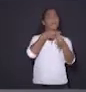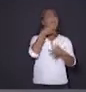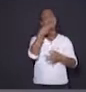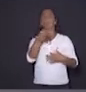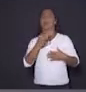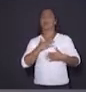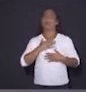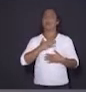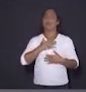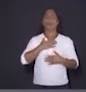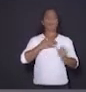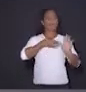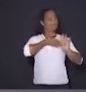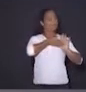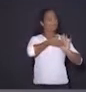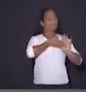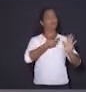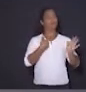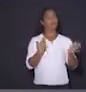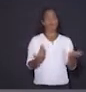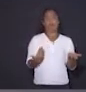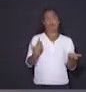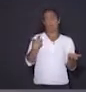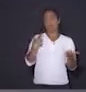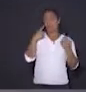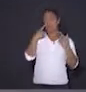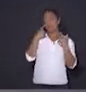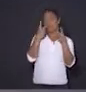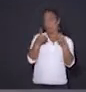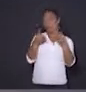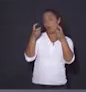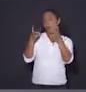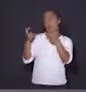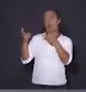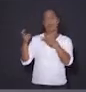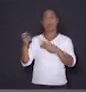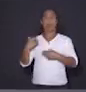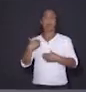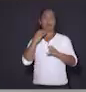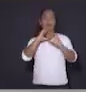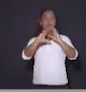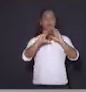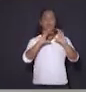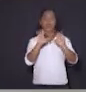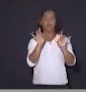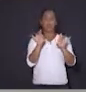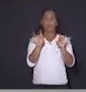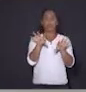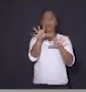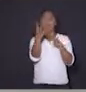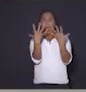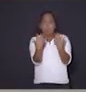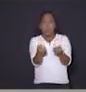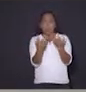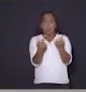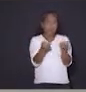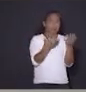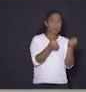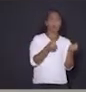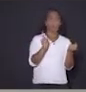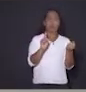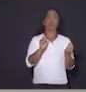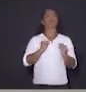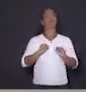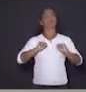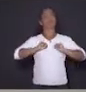voz a partir da sua própria perspectiva ser sujeito da comunicação e não objeto né é finalmente